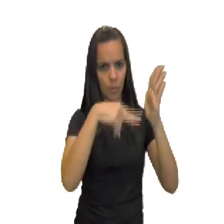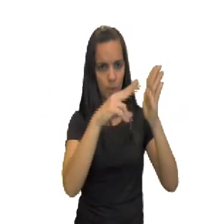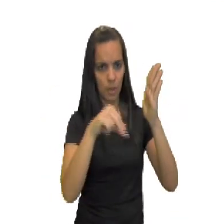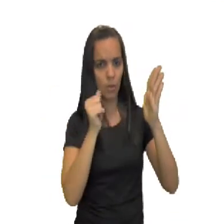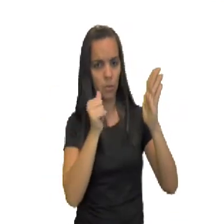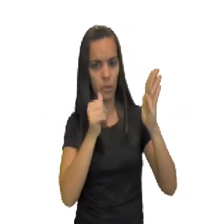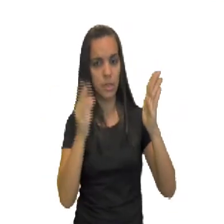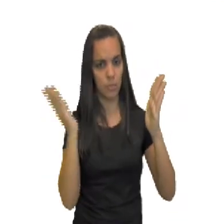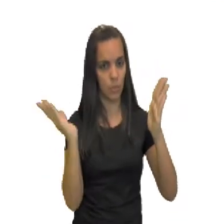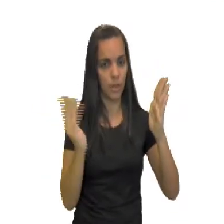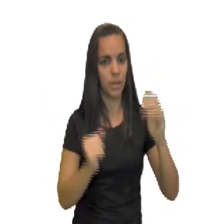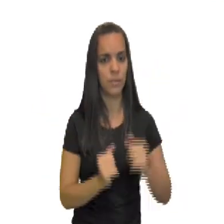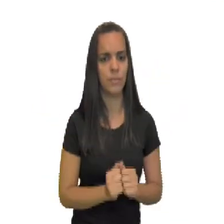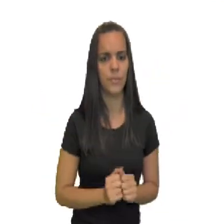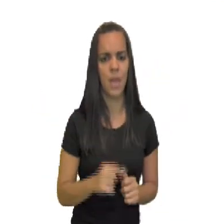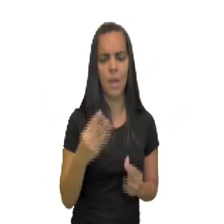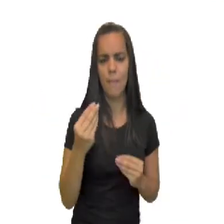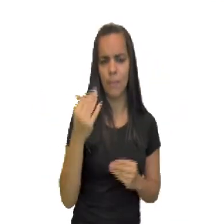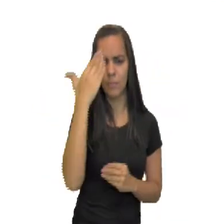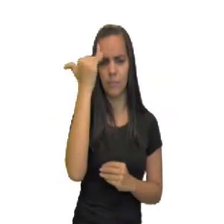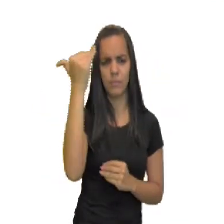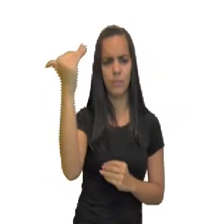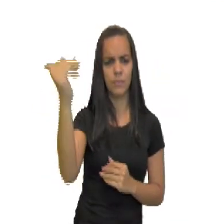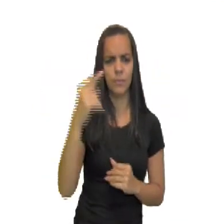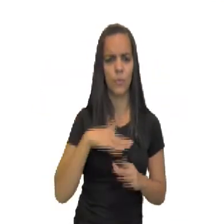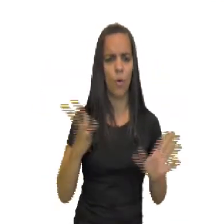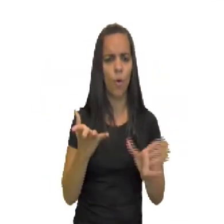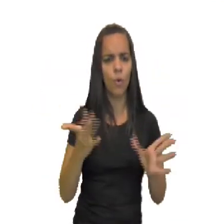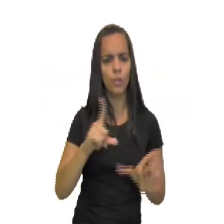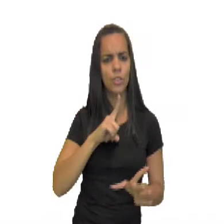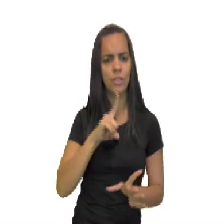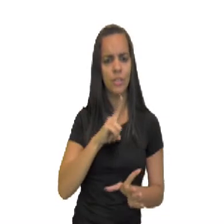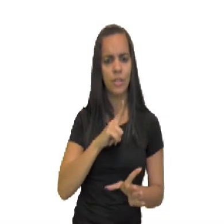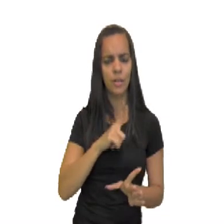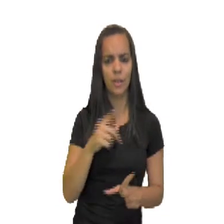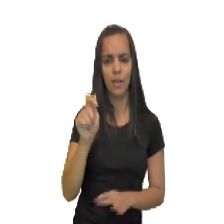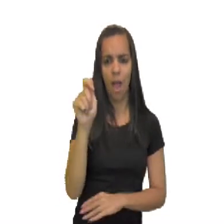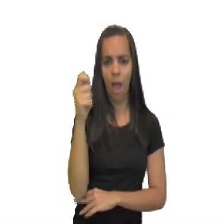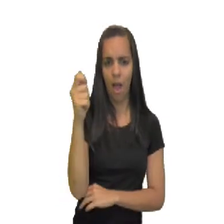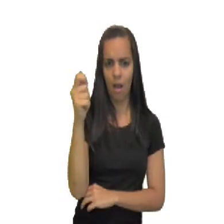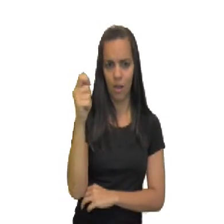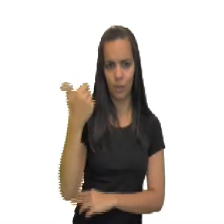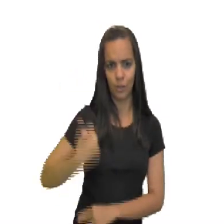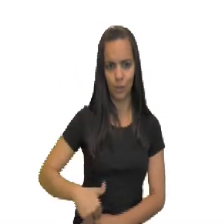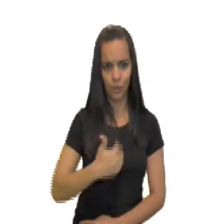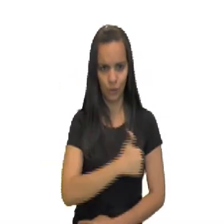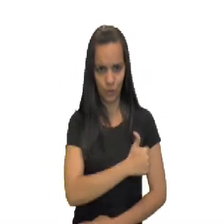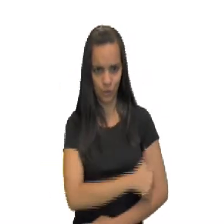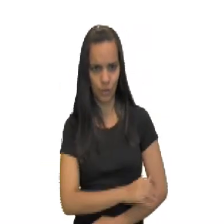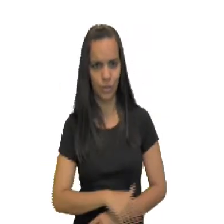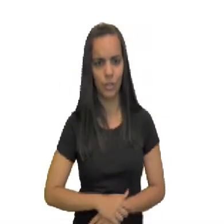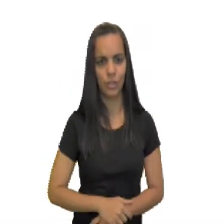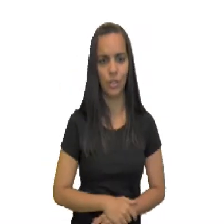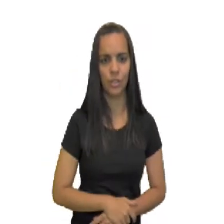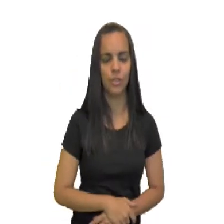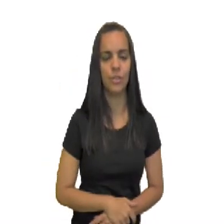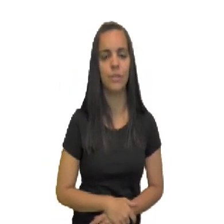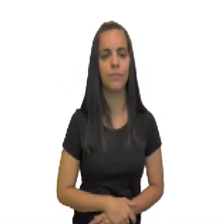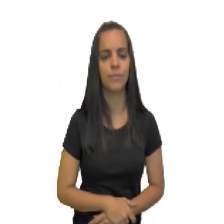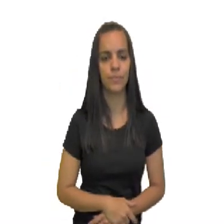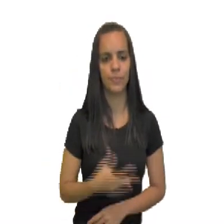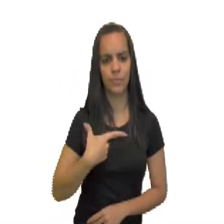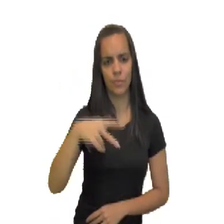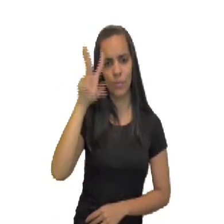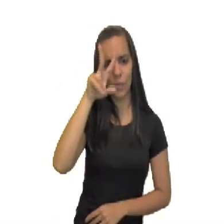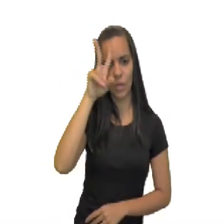do Amaral, o Abaporu, ele se encontra hoje na Argentina. O colecionador que